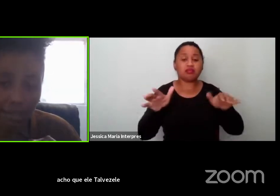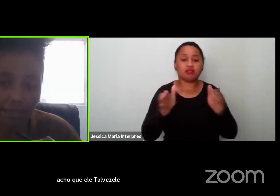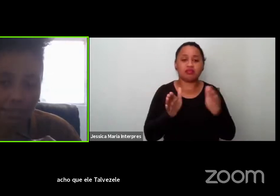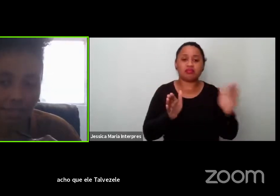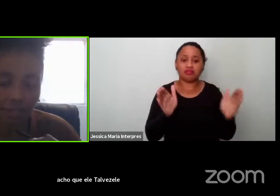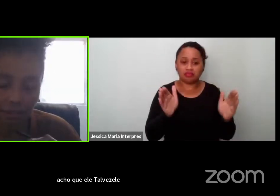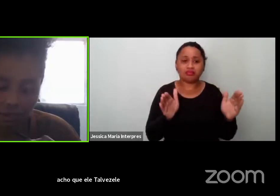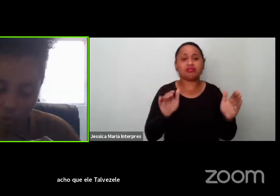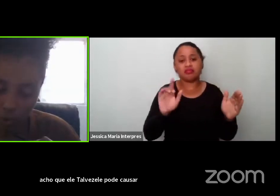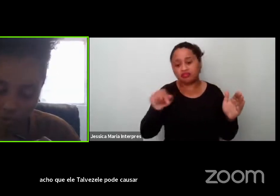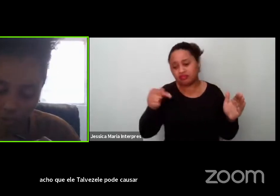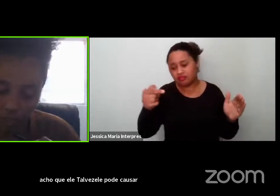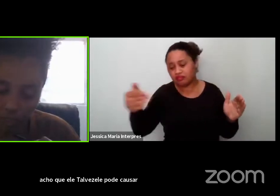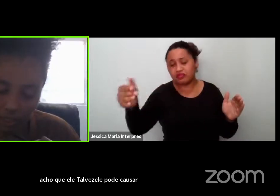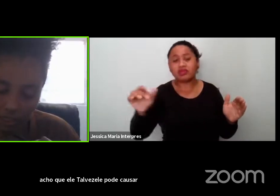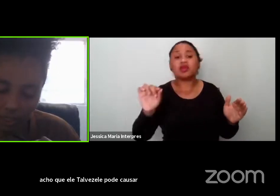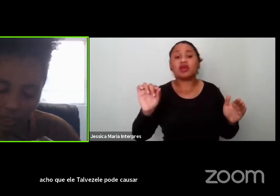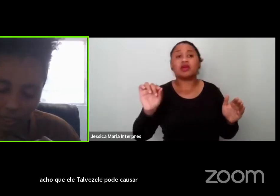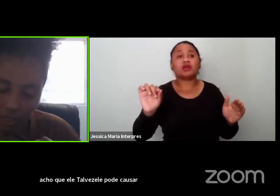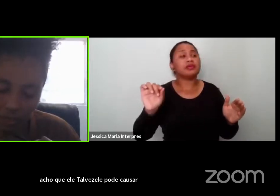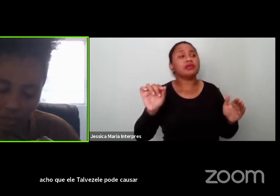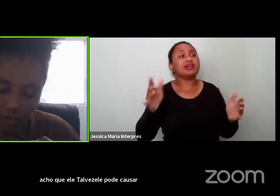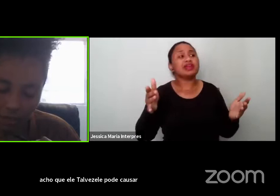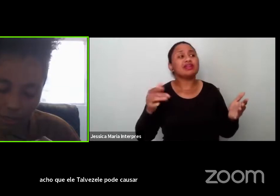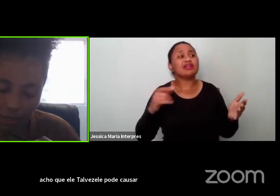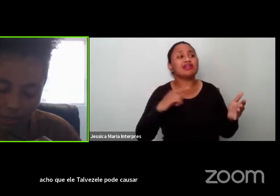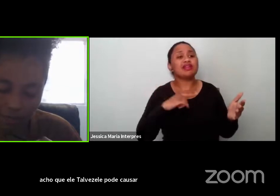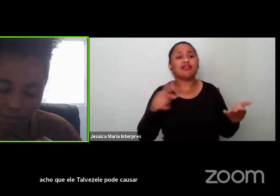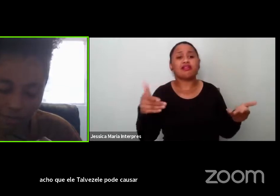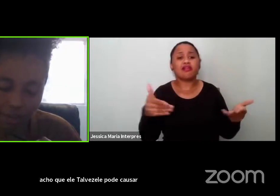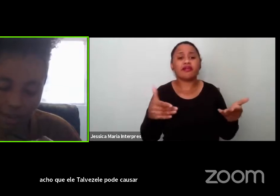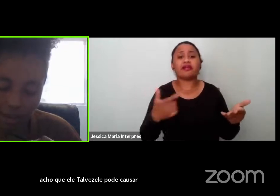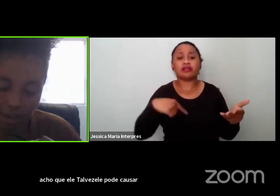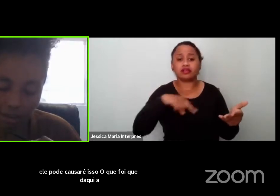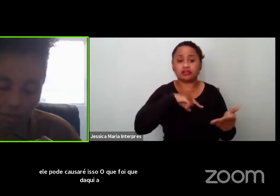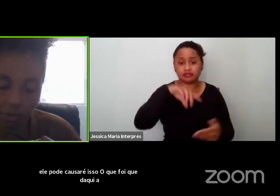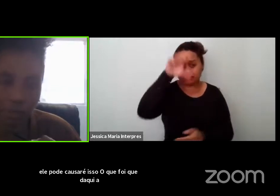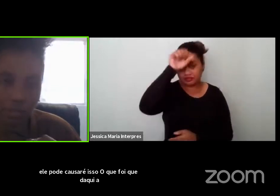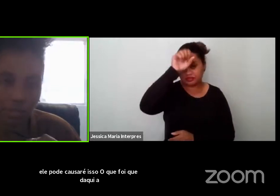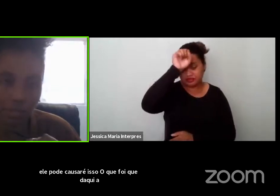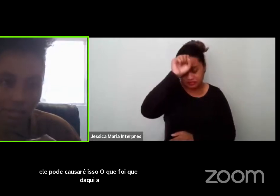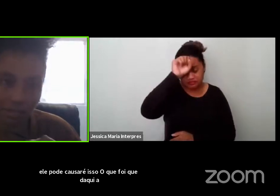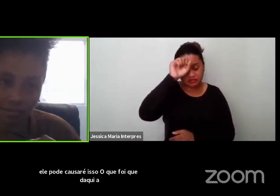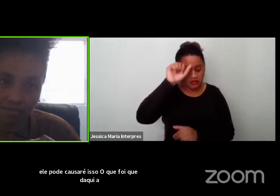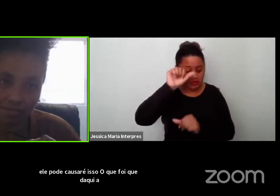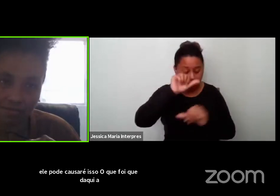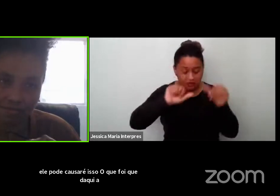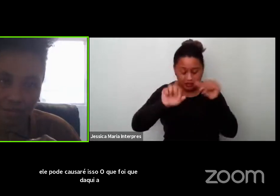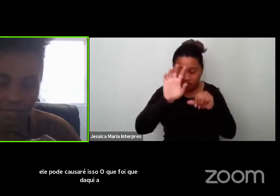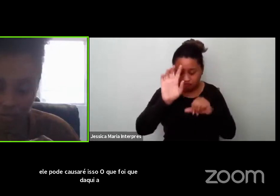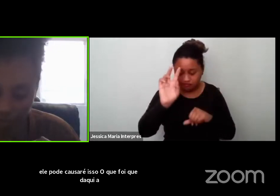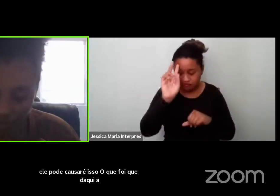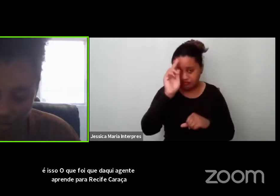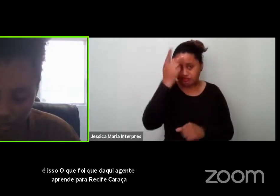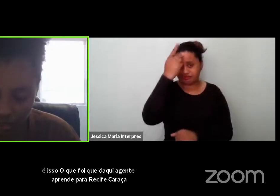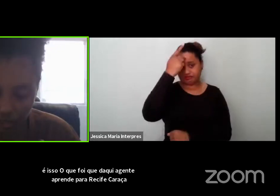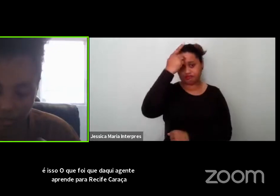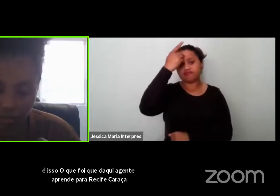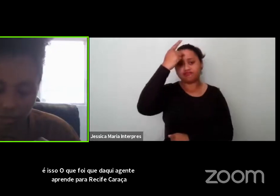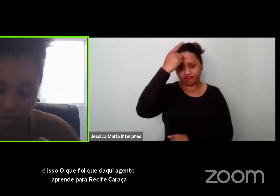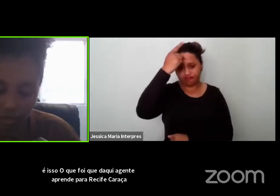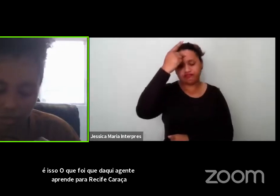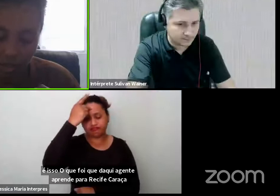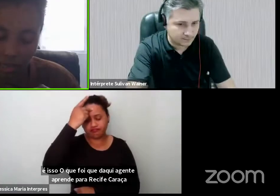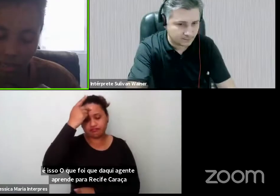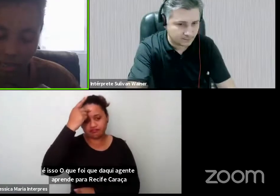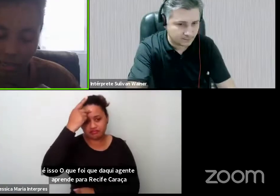é isso, né? O que foi que daqui a gente aprende para ressignificar a nossa própria docência, pensando a palavra de